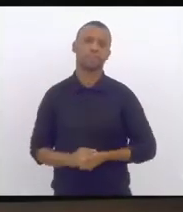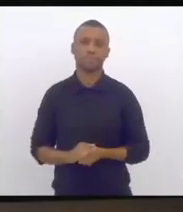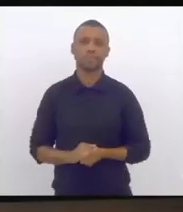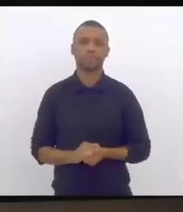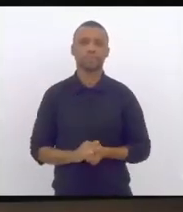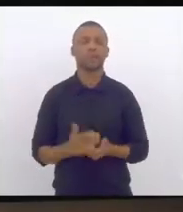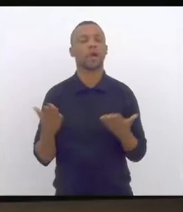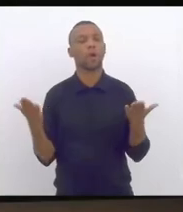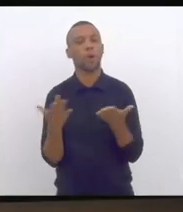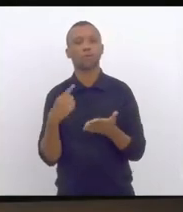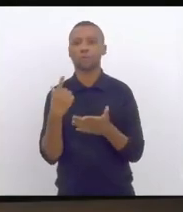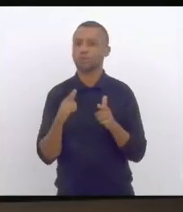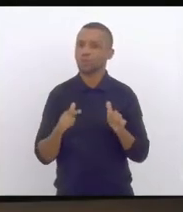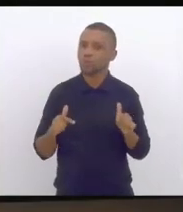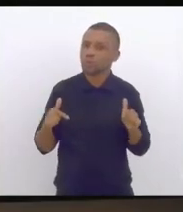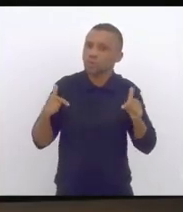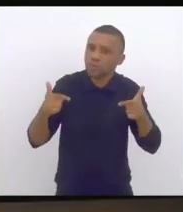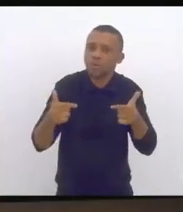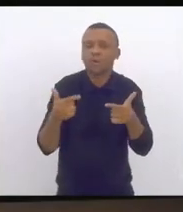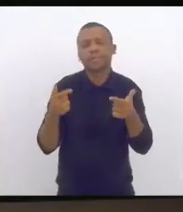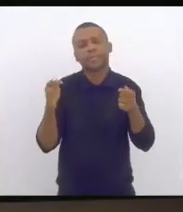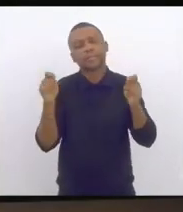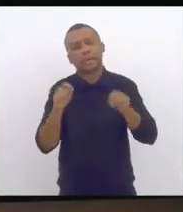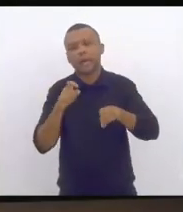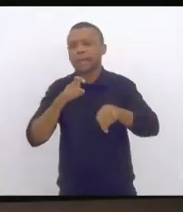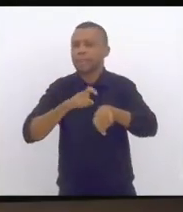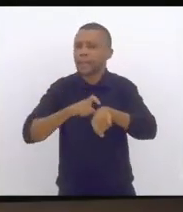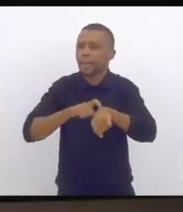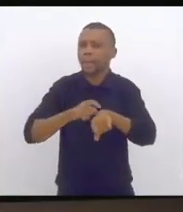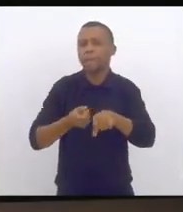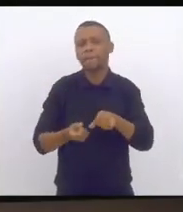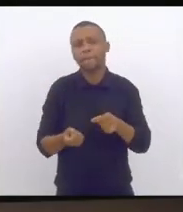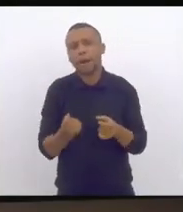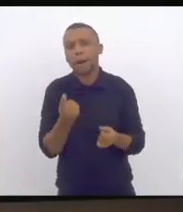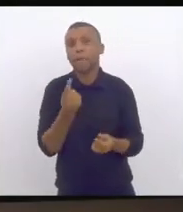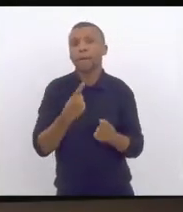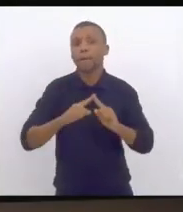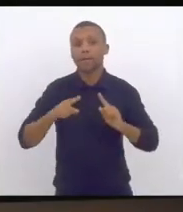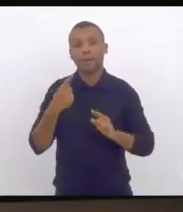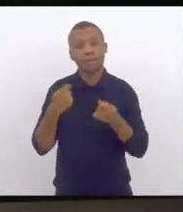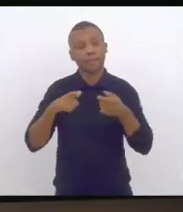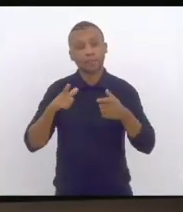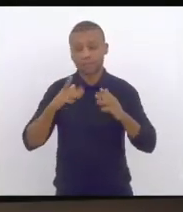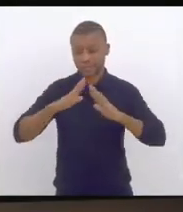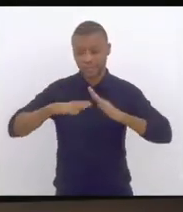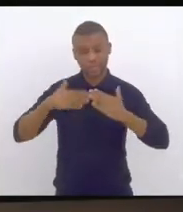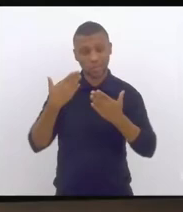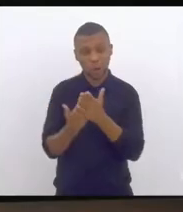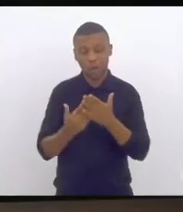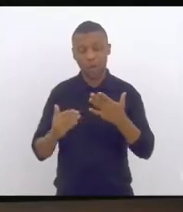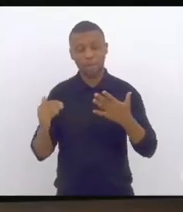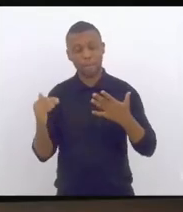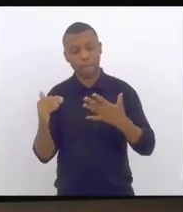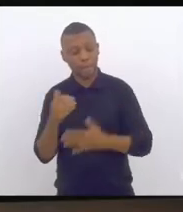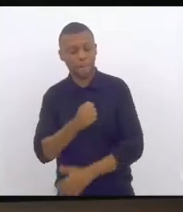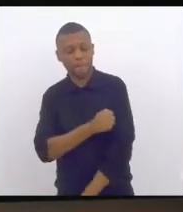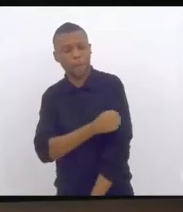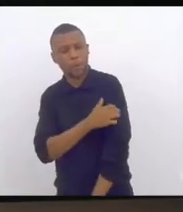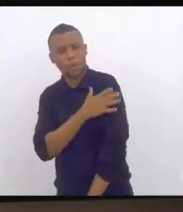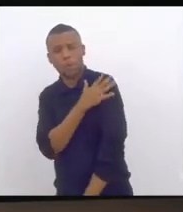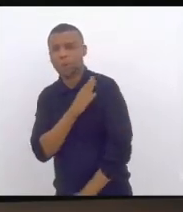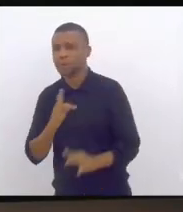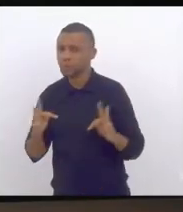faremos ações paliativas. E a gente precisa trazer a escola em todos os seus níveis para esse debate, para